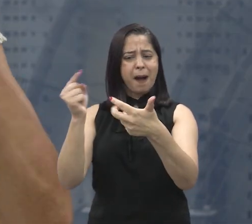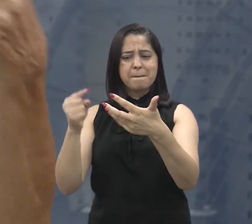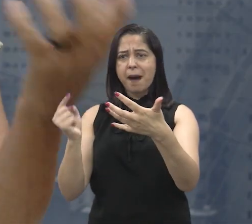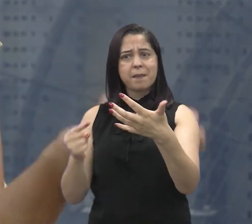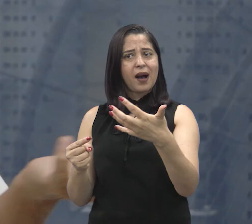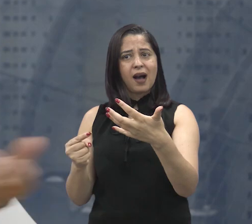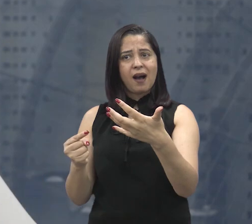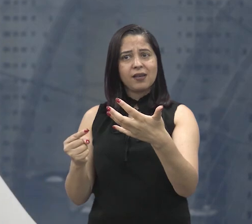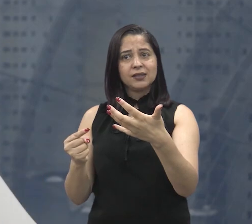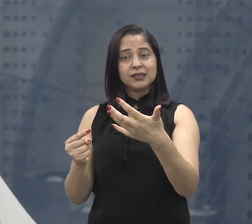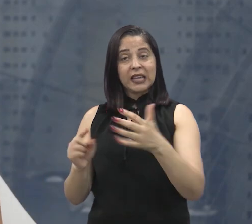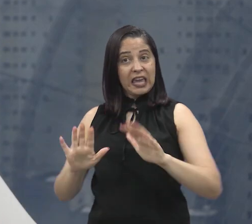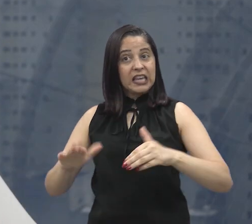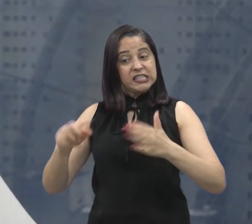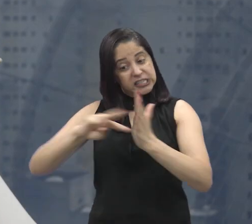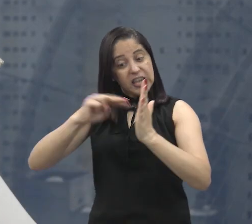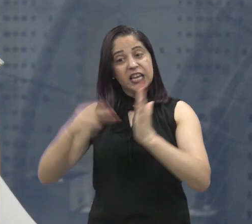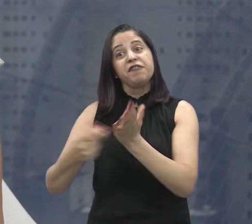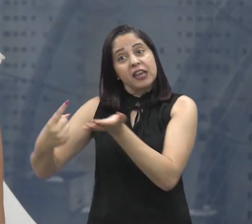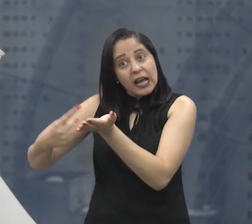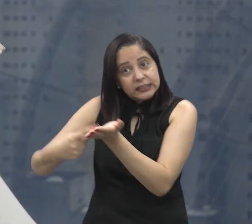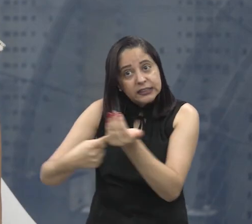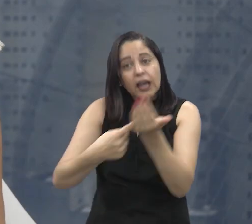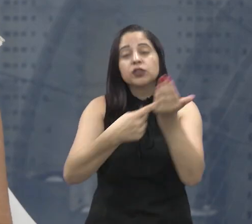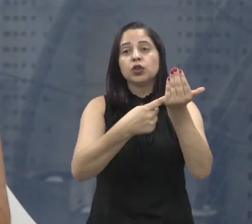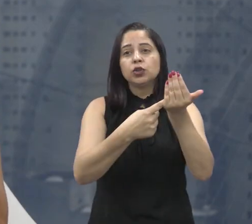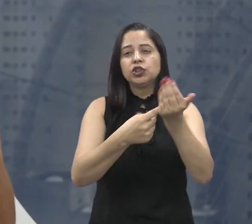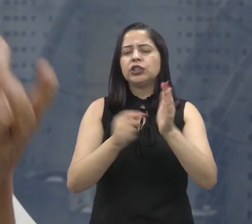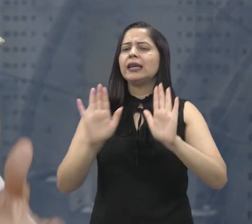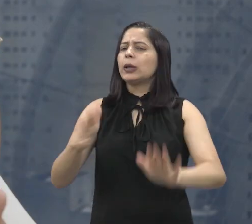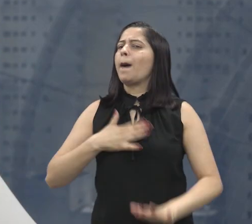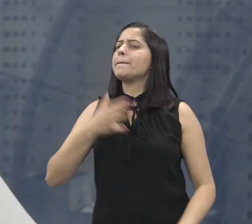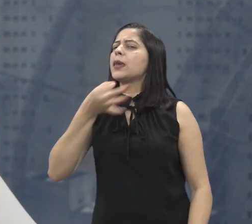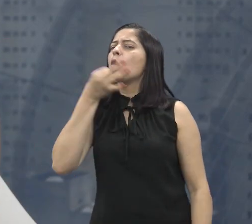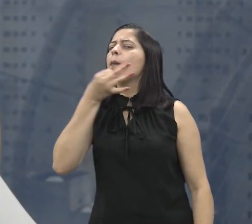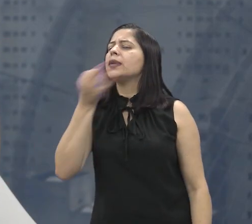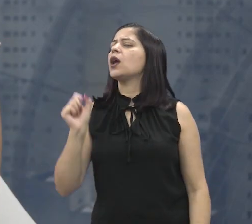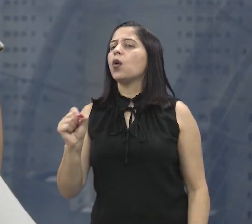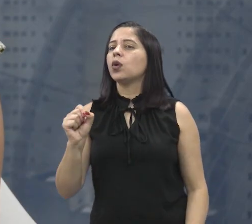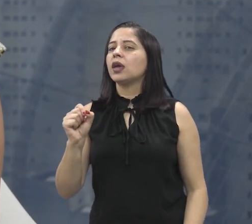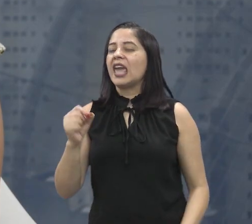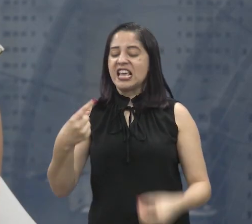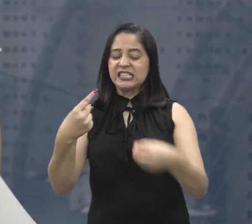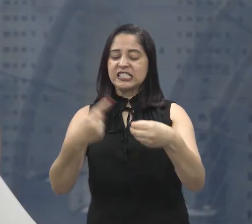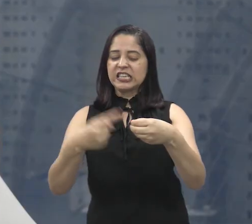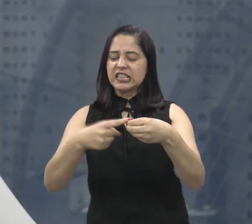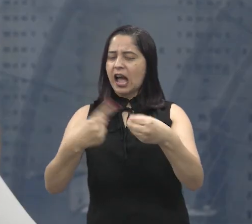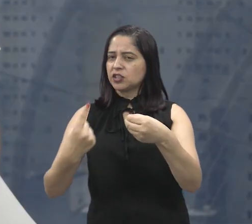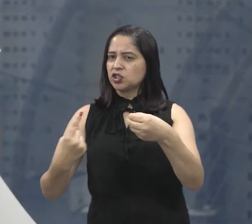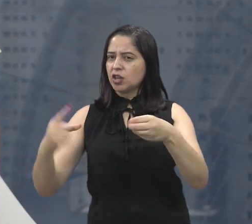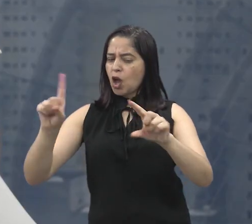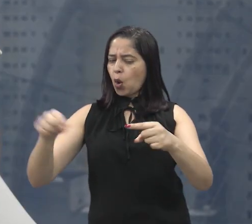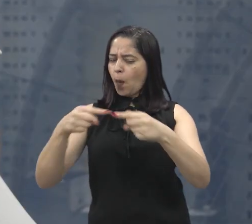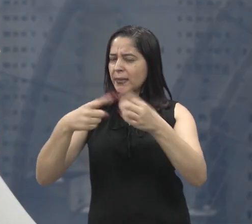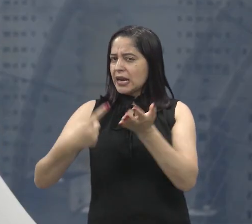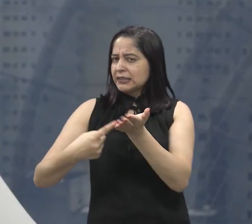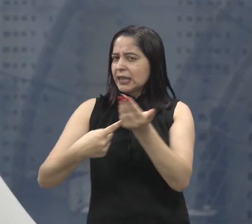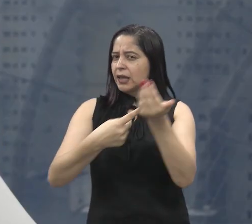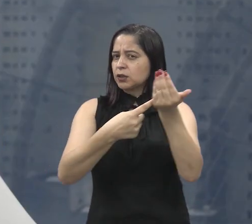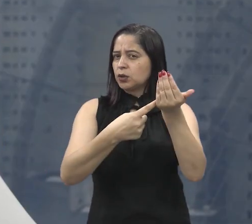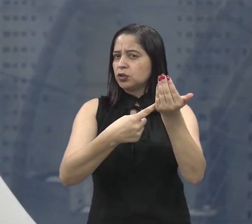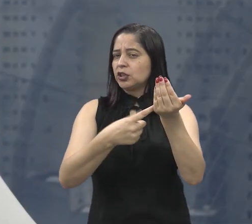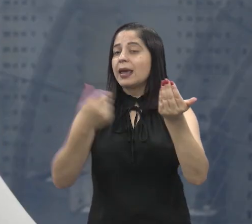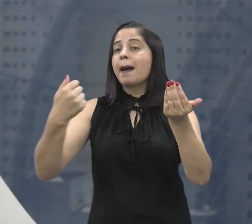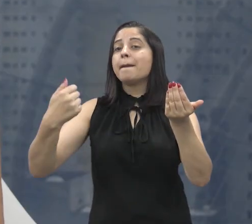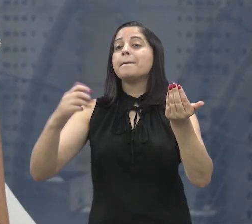a espetáculos, a shows, né? E de todas as linguagens. Então, ser uma cidade tecnológica, a mim me